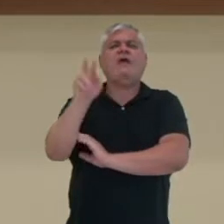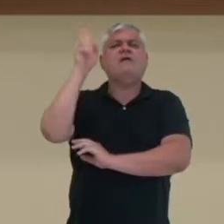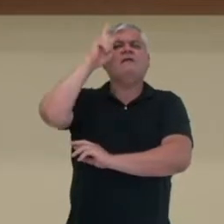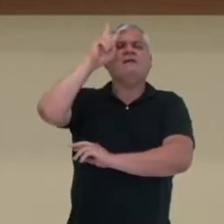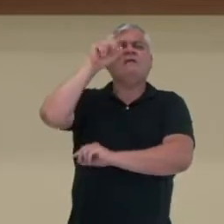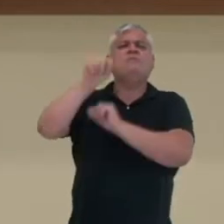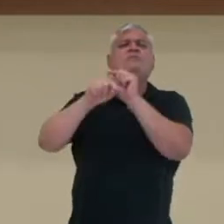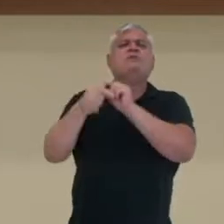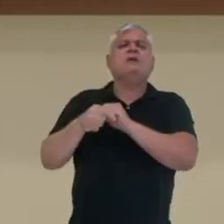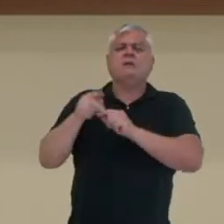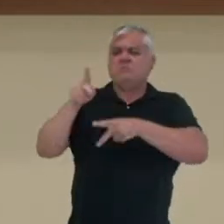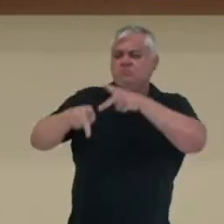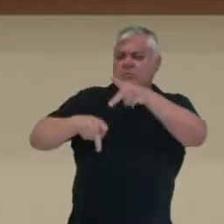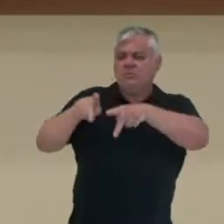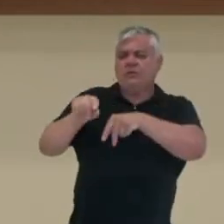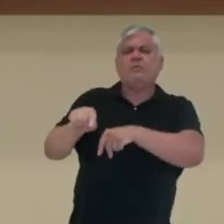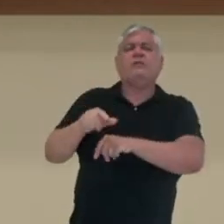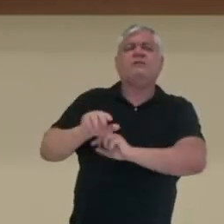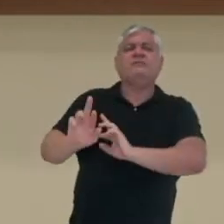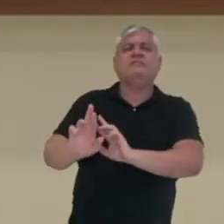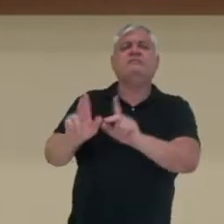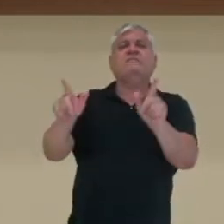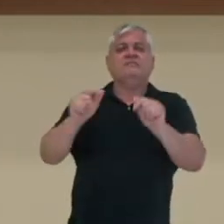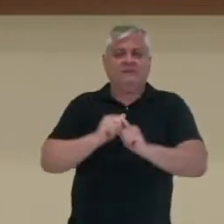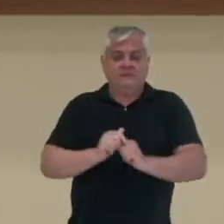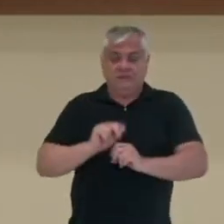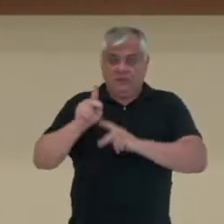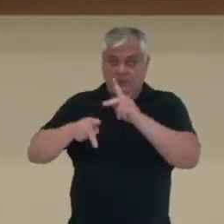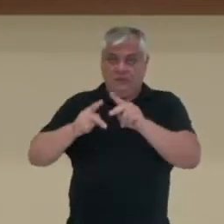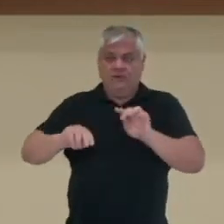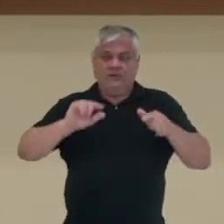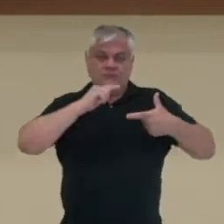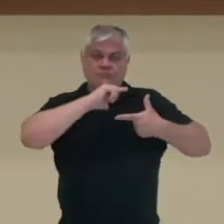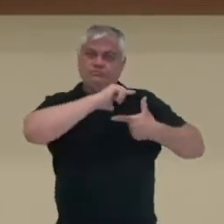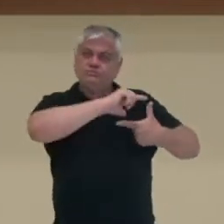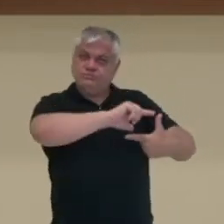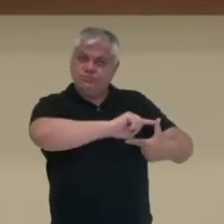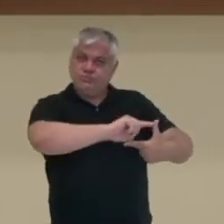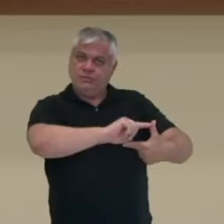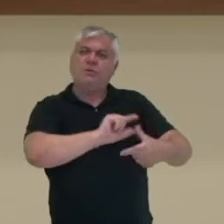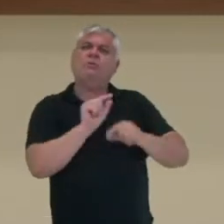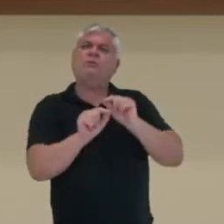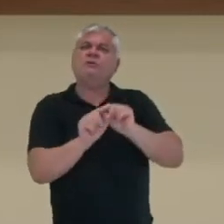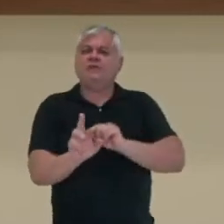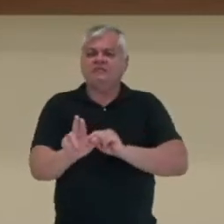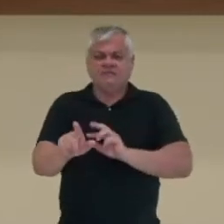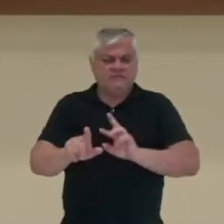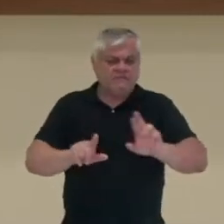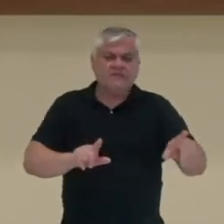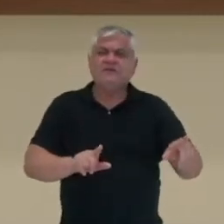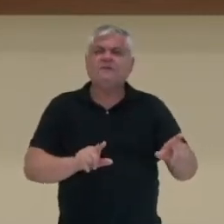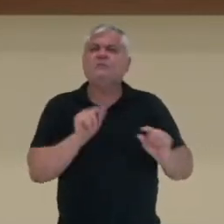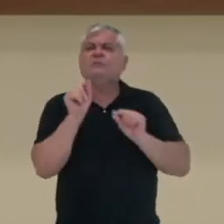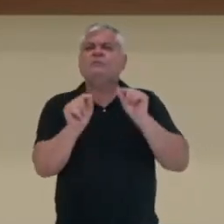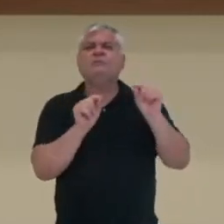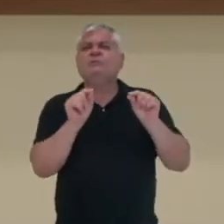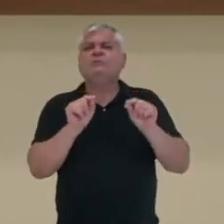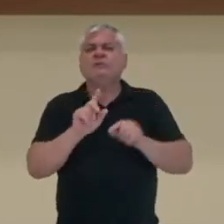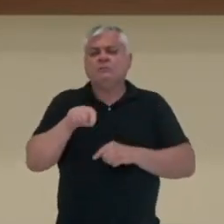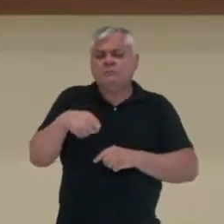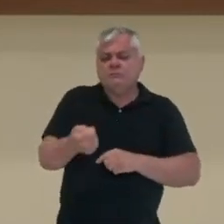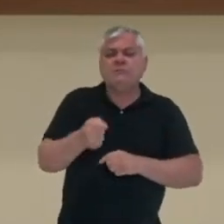é popular? O que difere do clássico? O que difere uma coisa da outra? O que torna uma